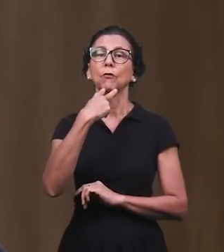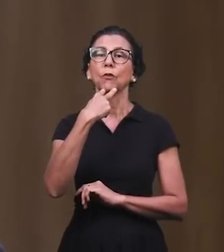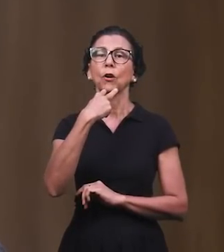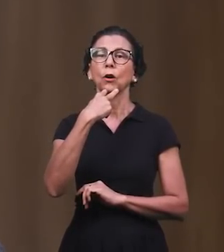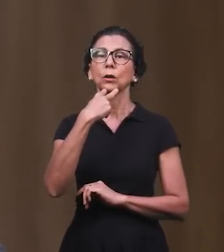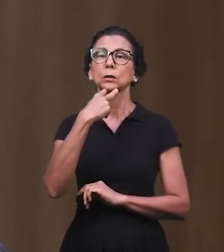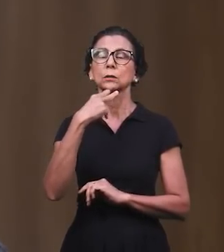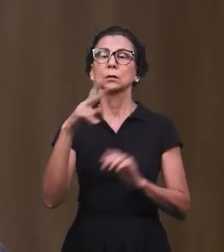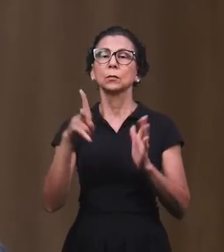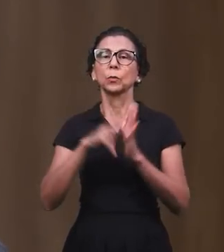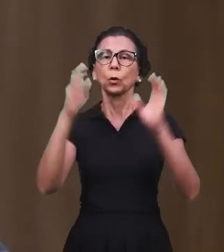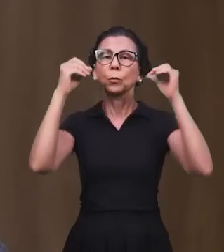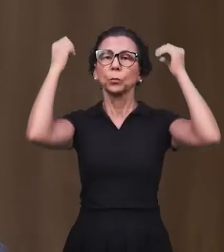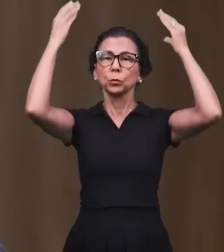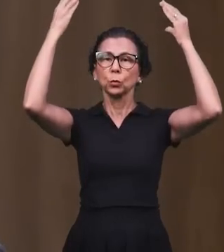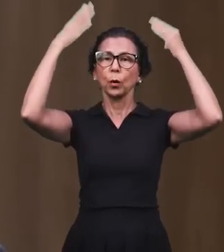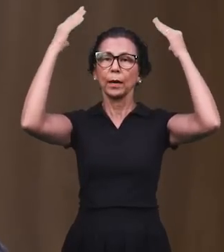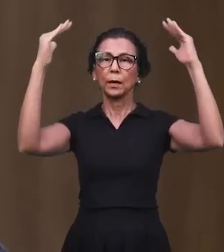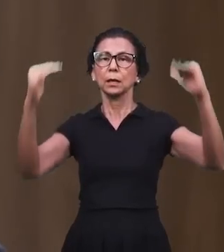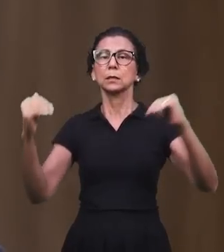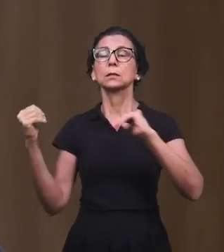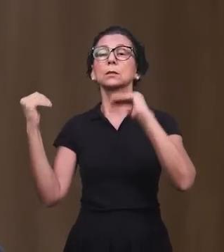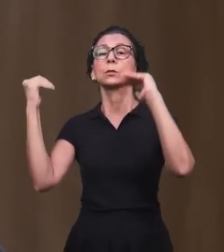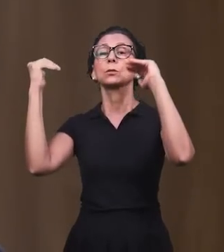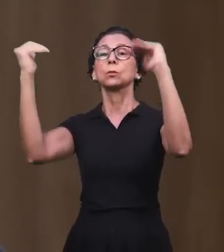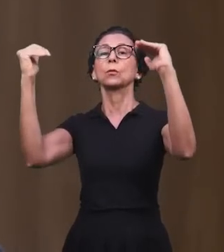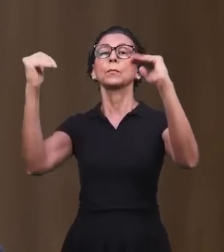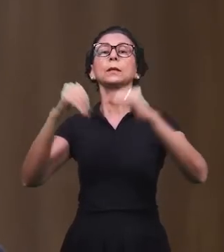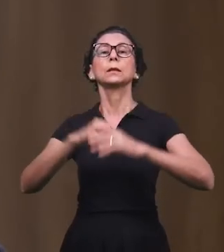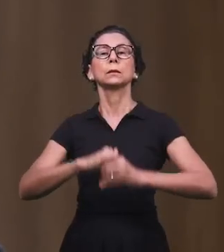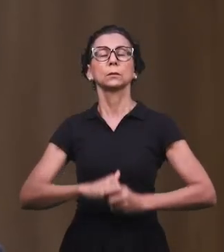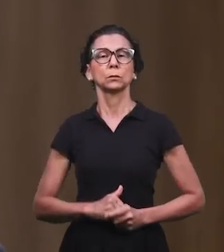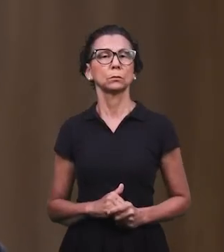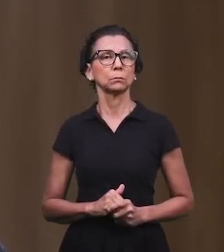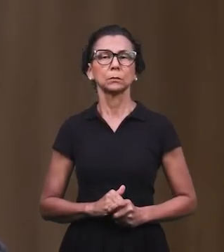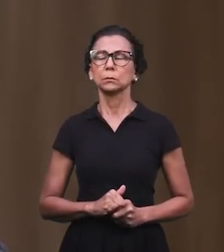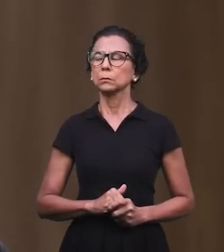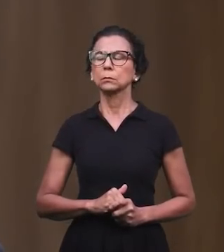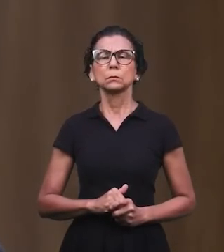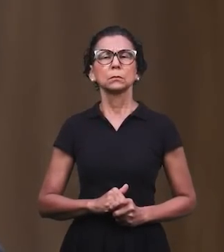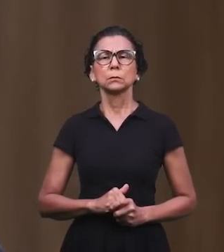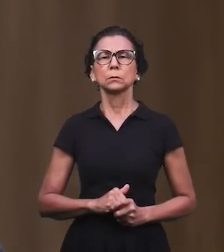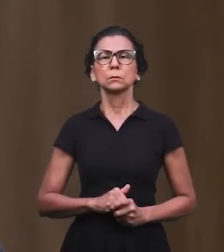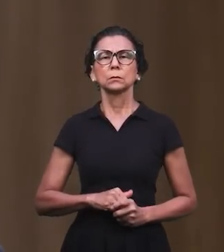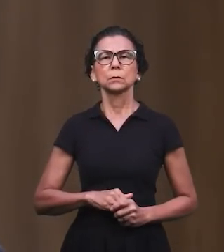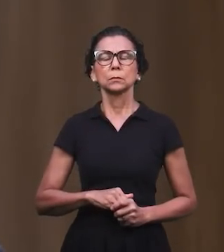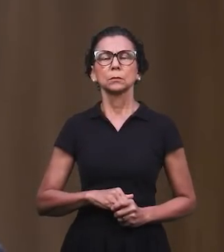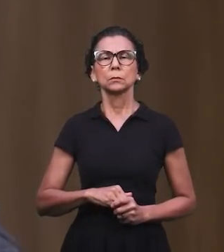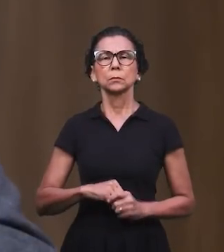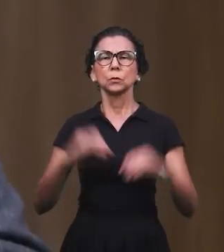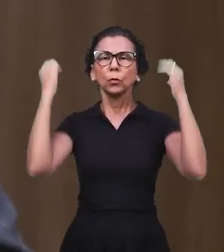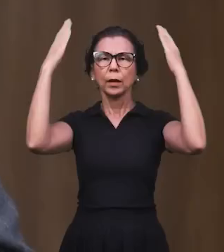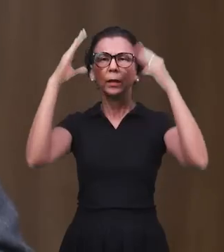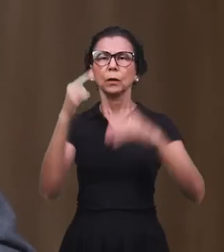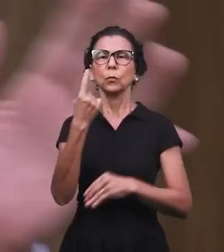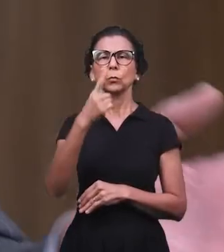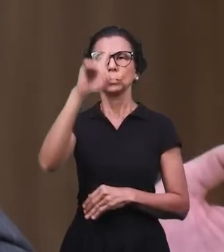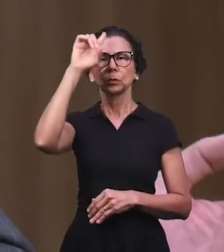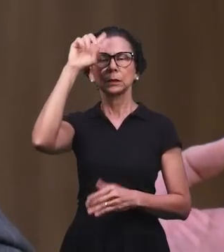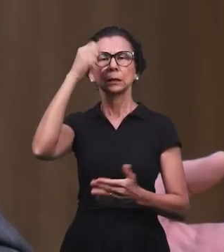uma decisão que só o rei podia tomar para colocar tudo em ordem, porque